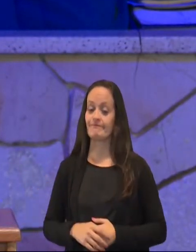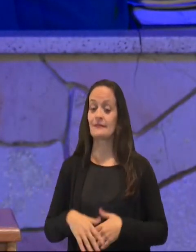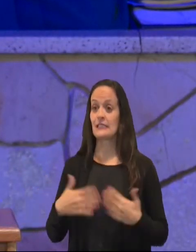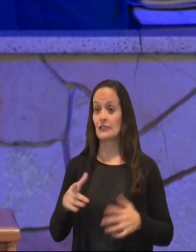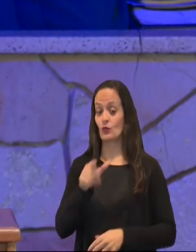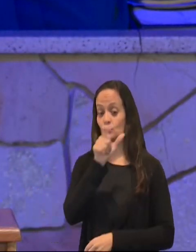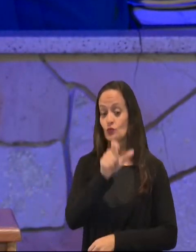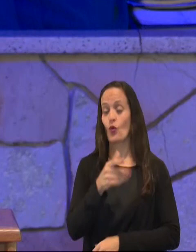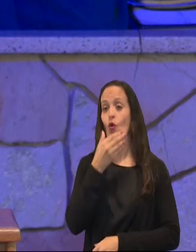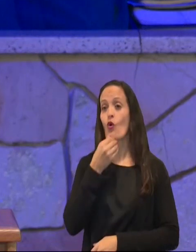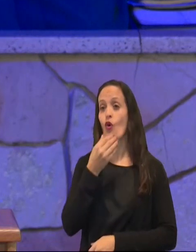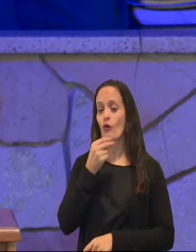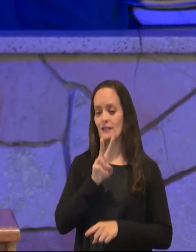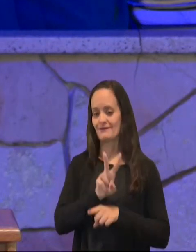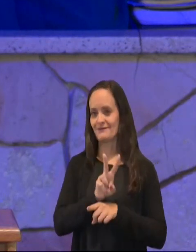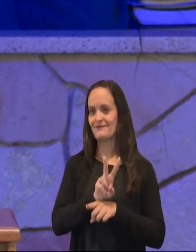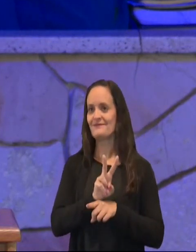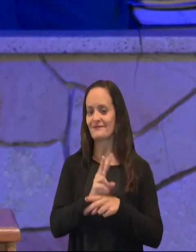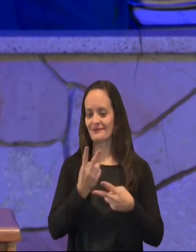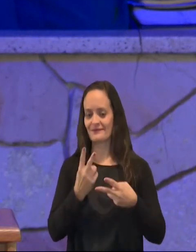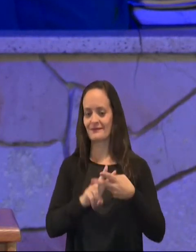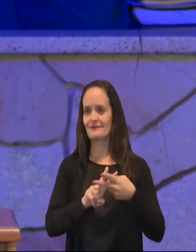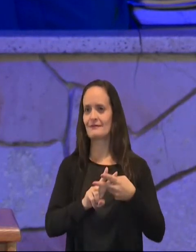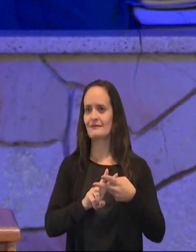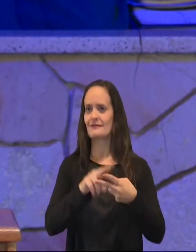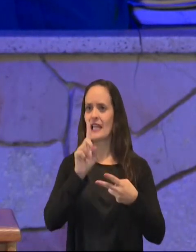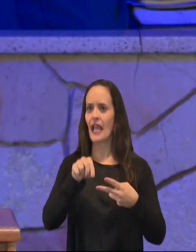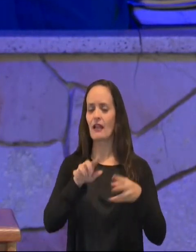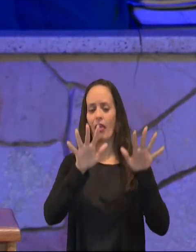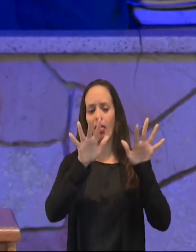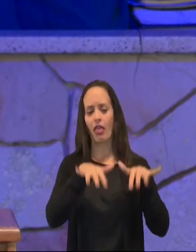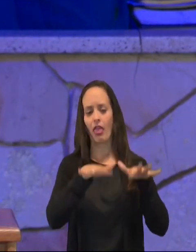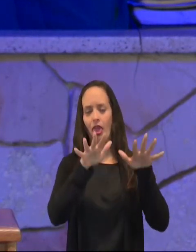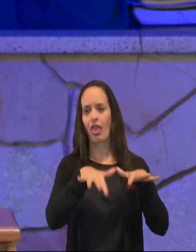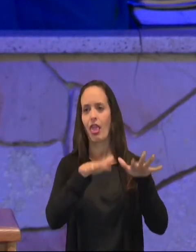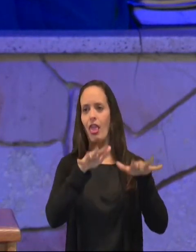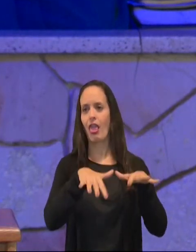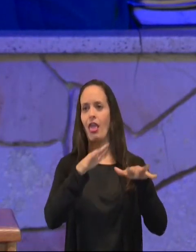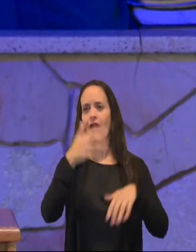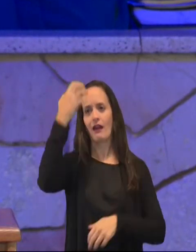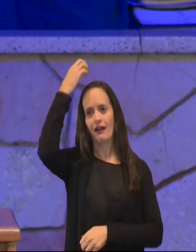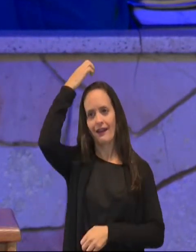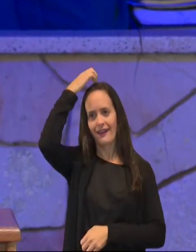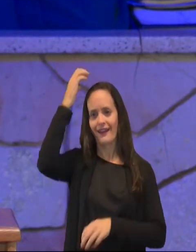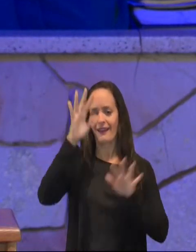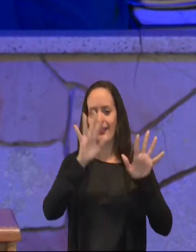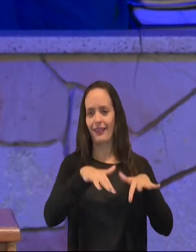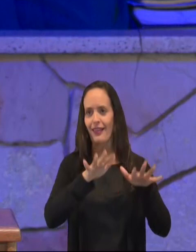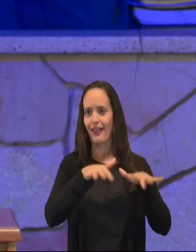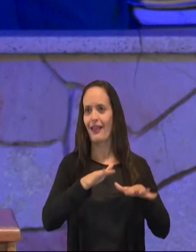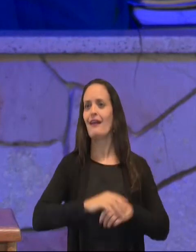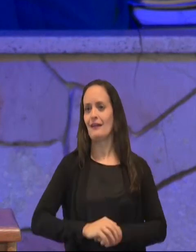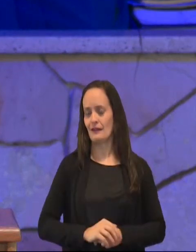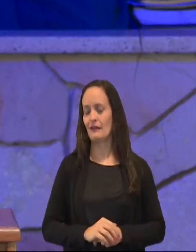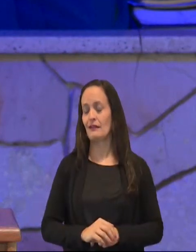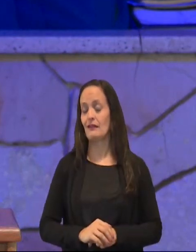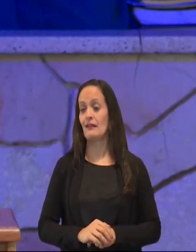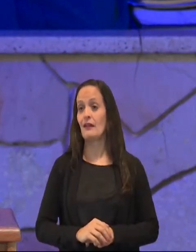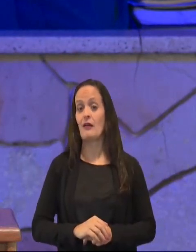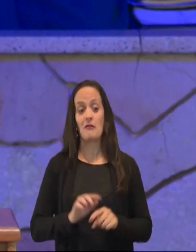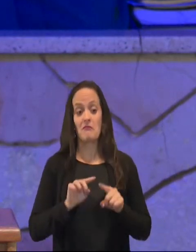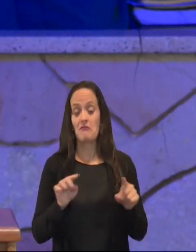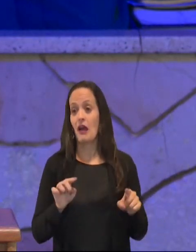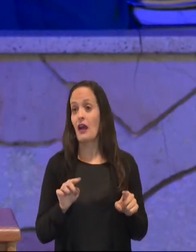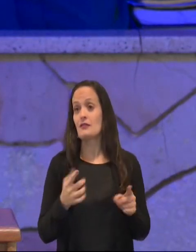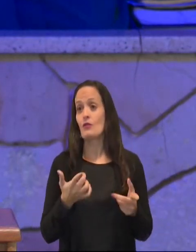carcereiro também, um homem adorador de César, por ser romano. Um homem que não poderia exaltar ninguém